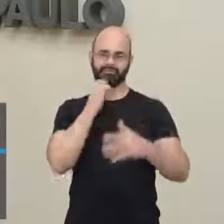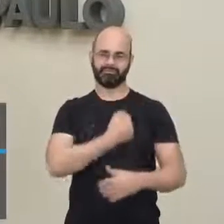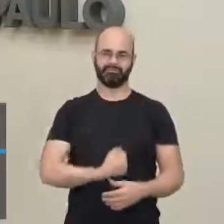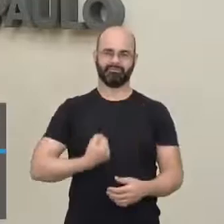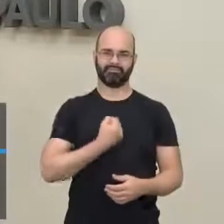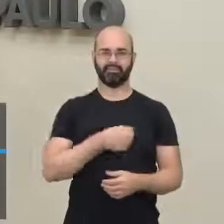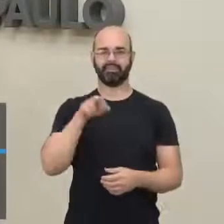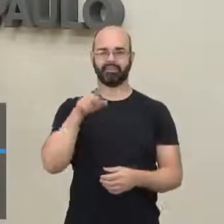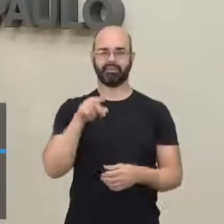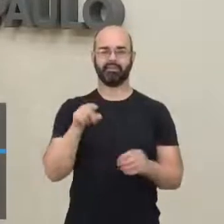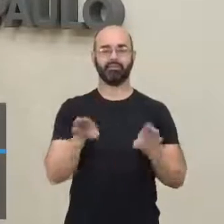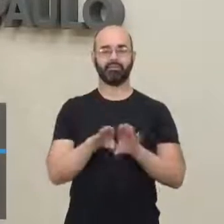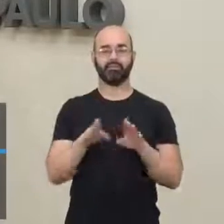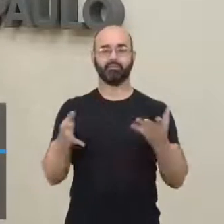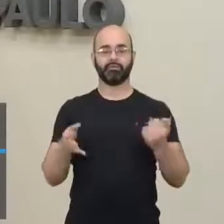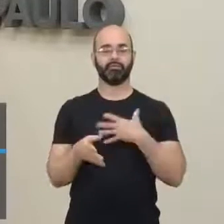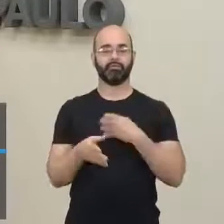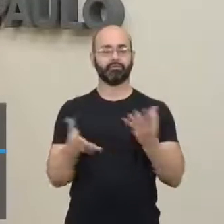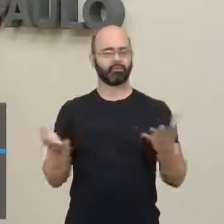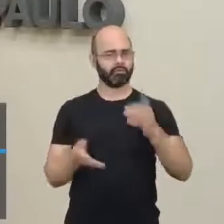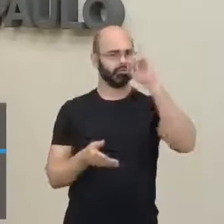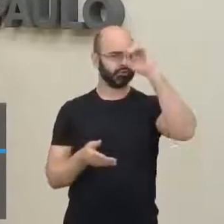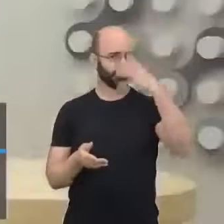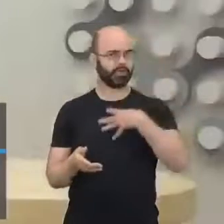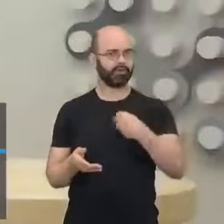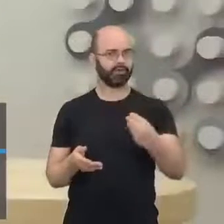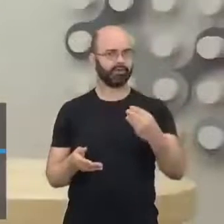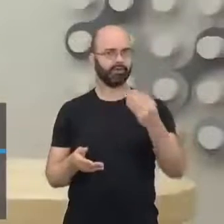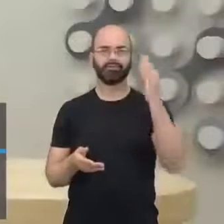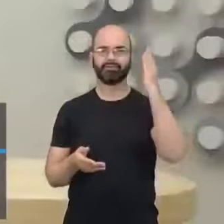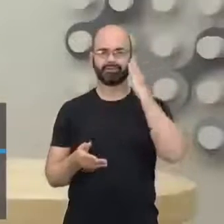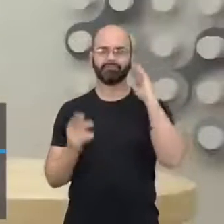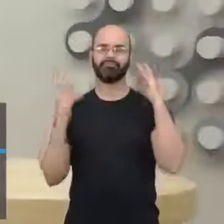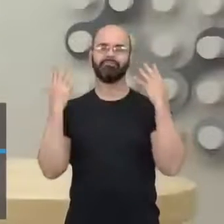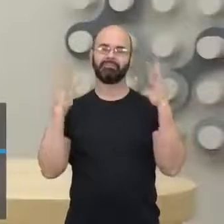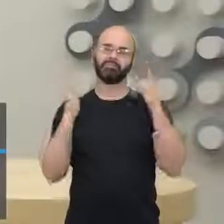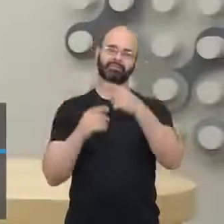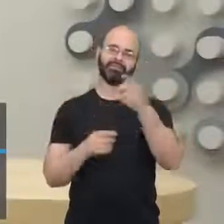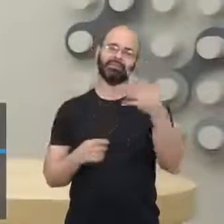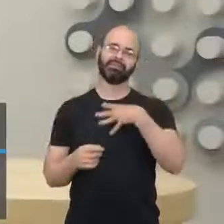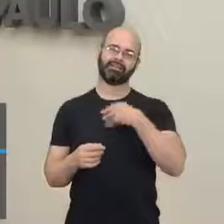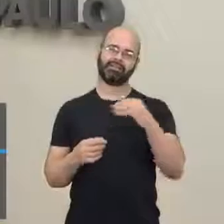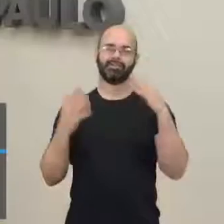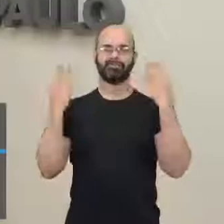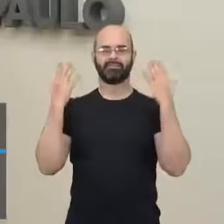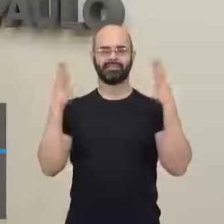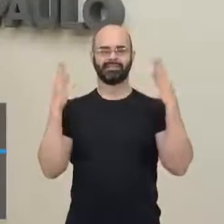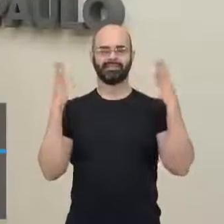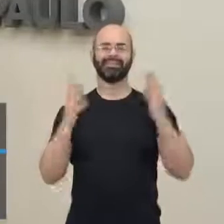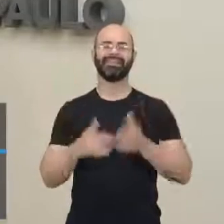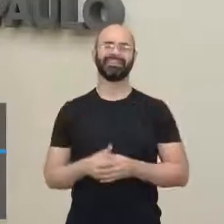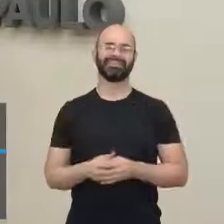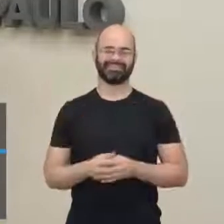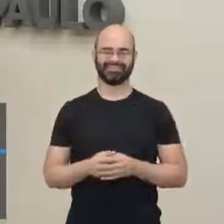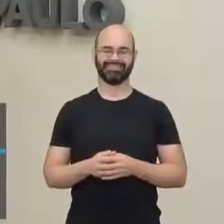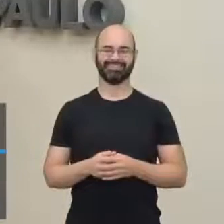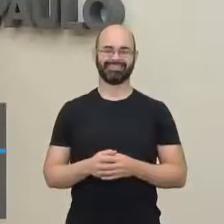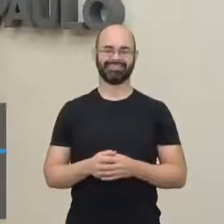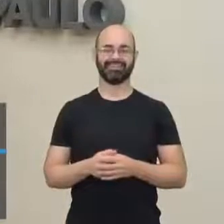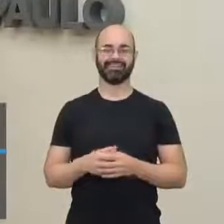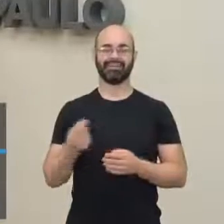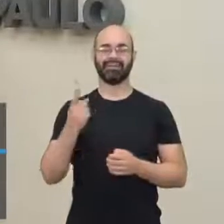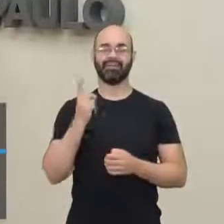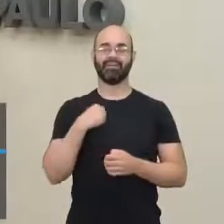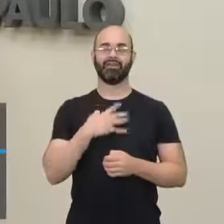Das crianças. E falar em filhos, hoje é dia dos filhos. Ah, é? Parabéns aí para os filhos, né, os nossos queridos então, parabéns alunos. Parabéns pro meu filho também. Né, parabéns aí para os meus